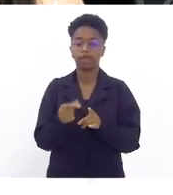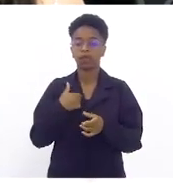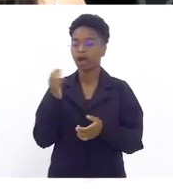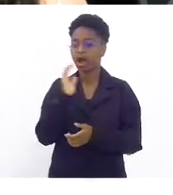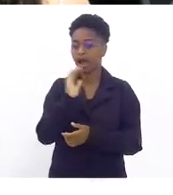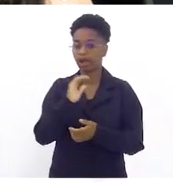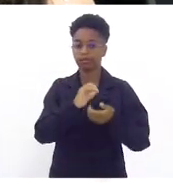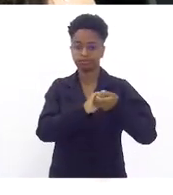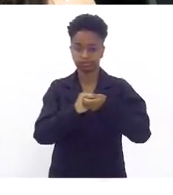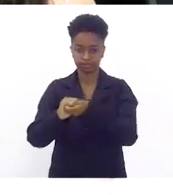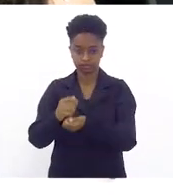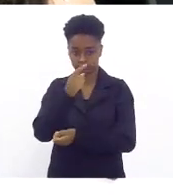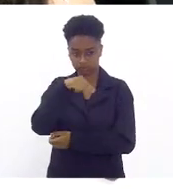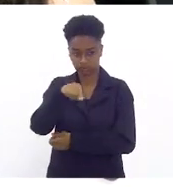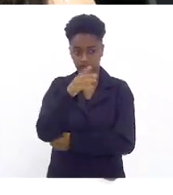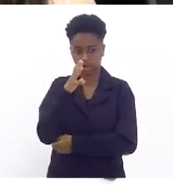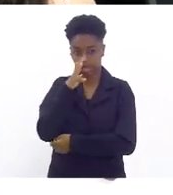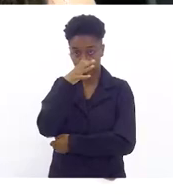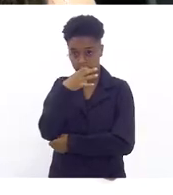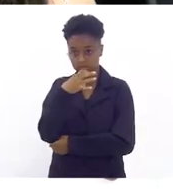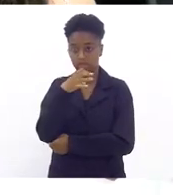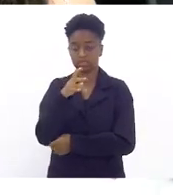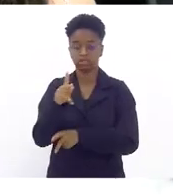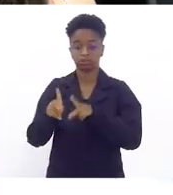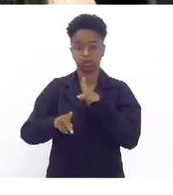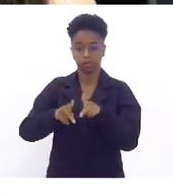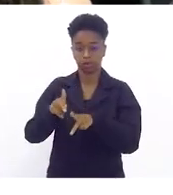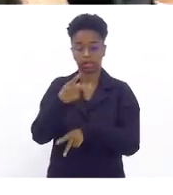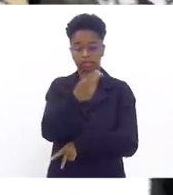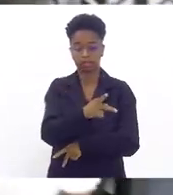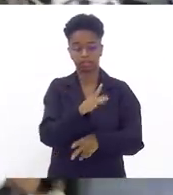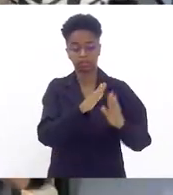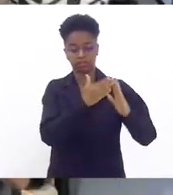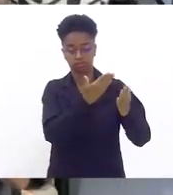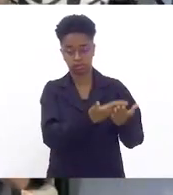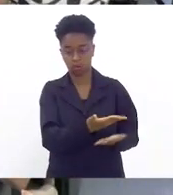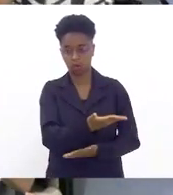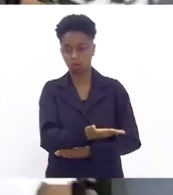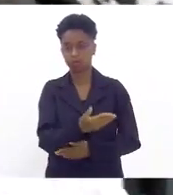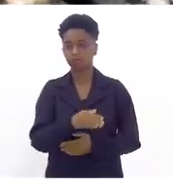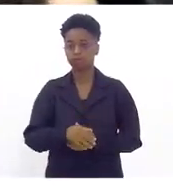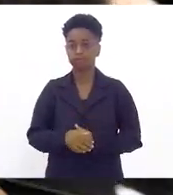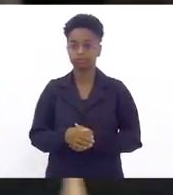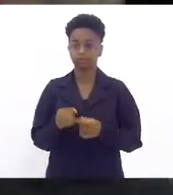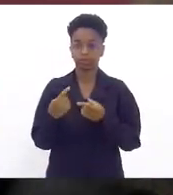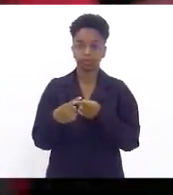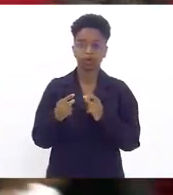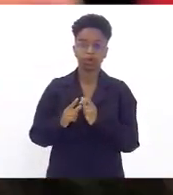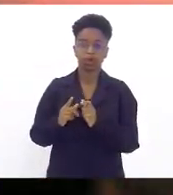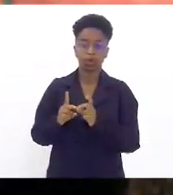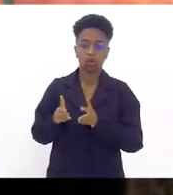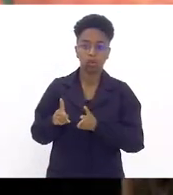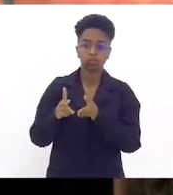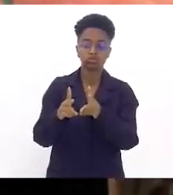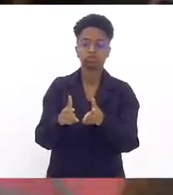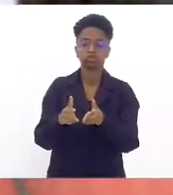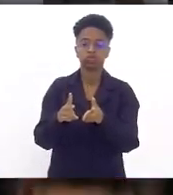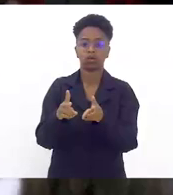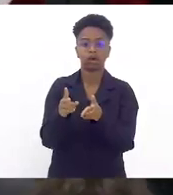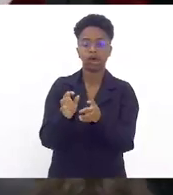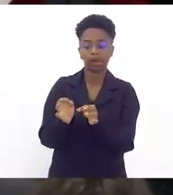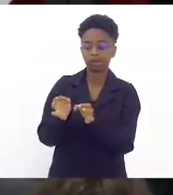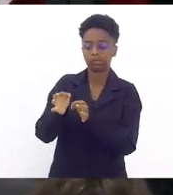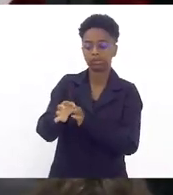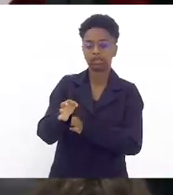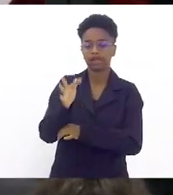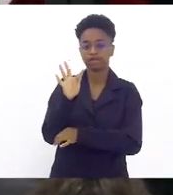a essa resistência a sua ocupação Popular Estudantil do Marquinhos pena que segue a linha histórica da faeteca de ocupar